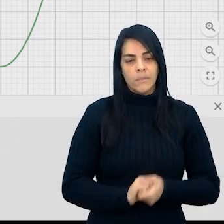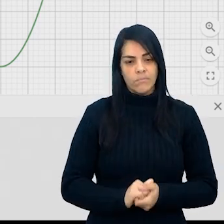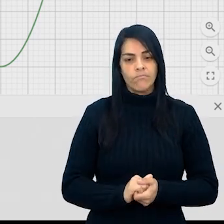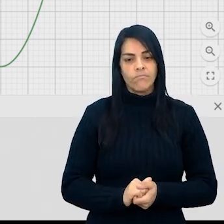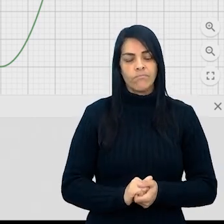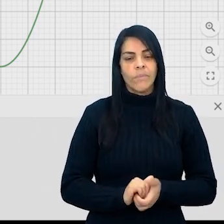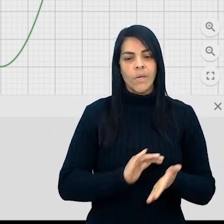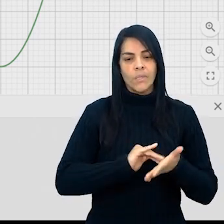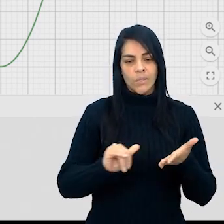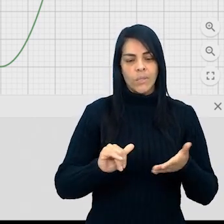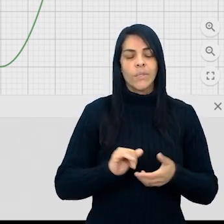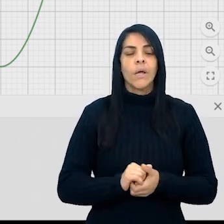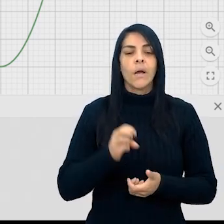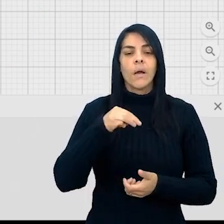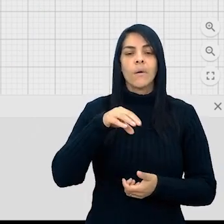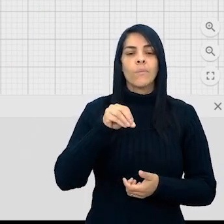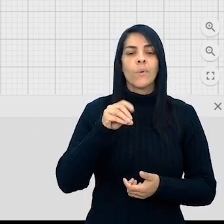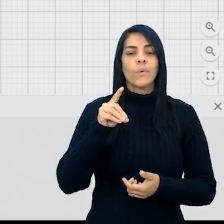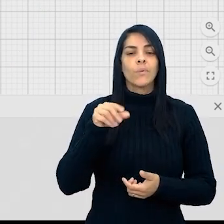modular. Se eu quero